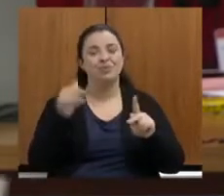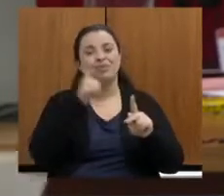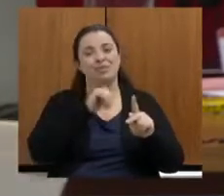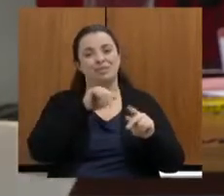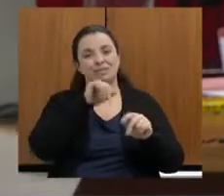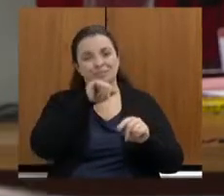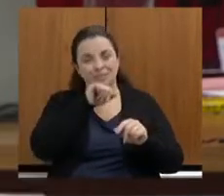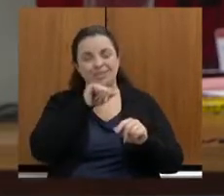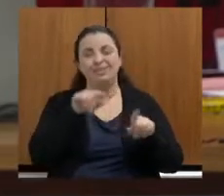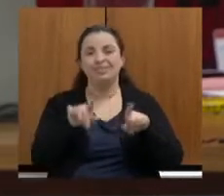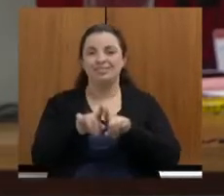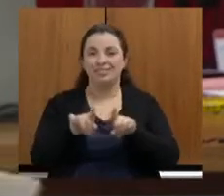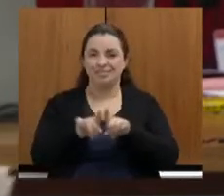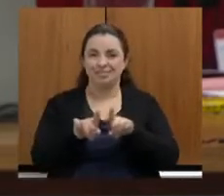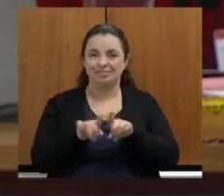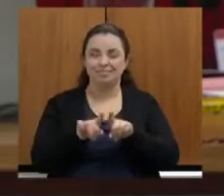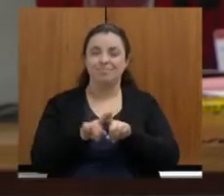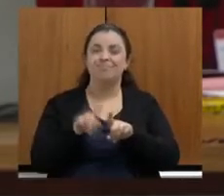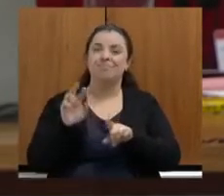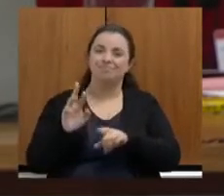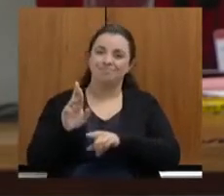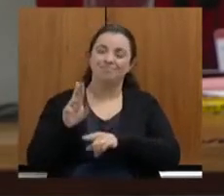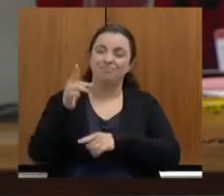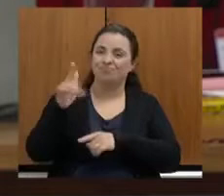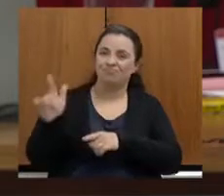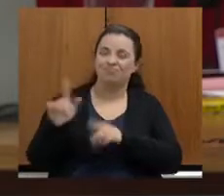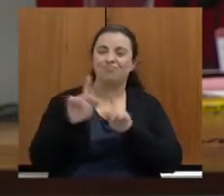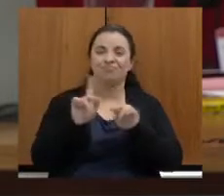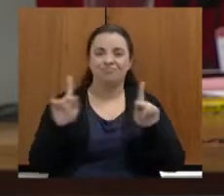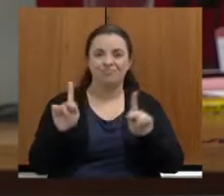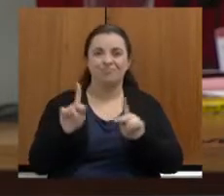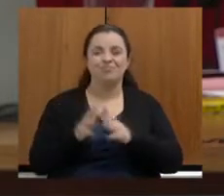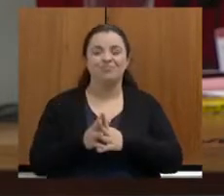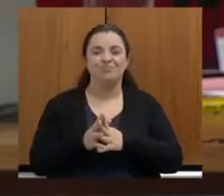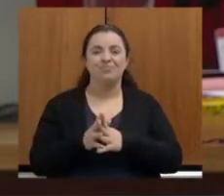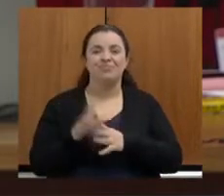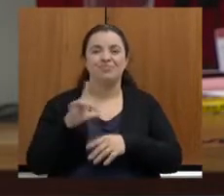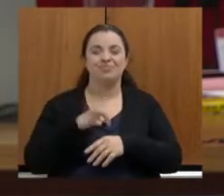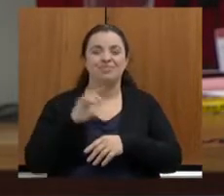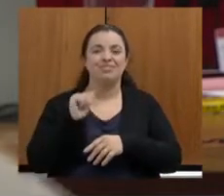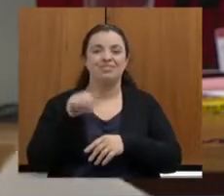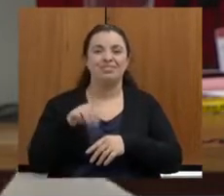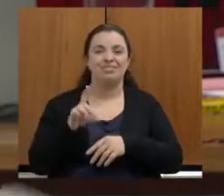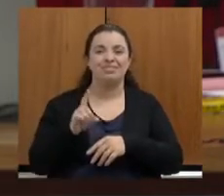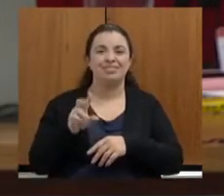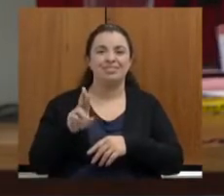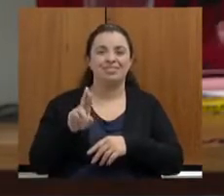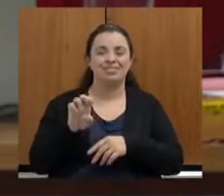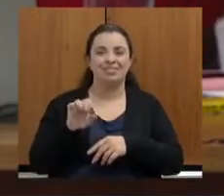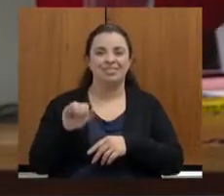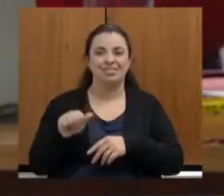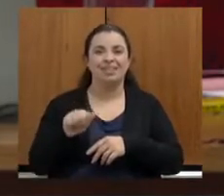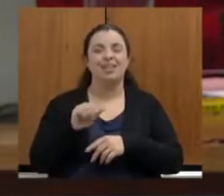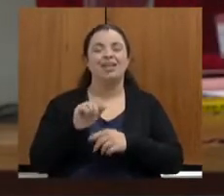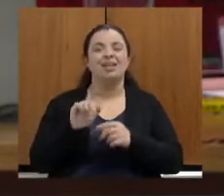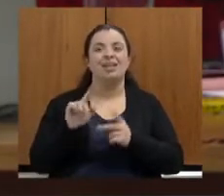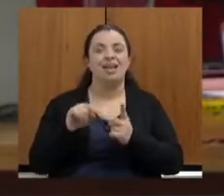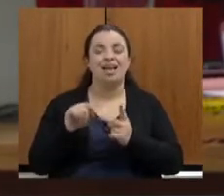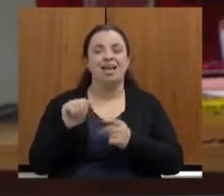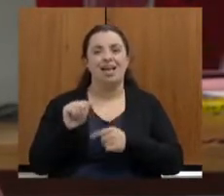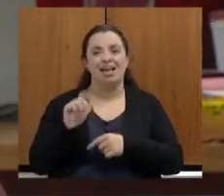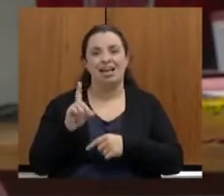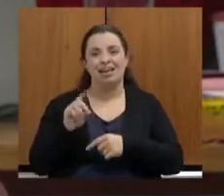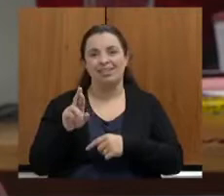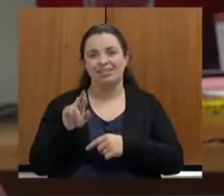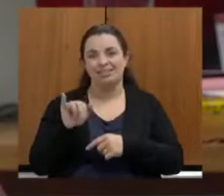mães aluno representando outras professoras que estão por aqui a Andreia e Adriane que já fizeram suas falas e